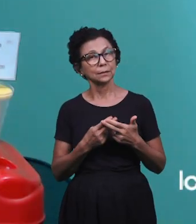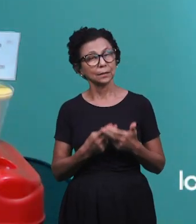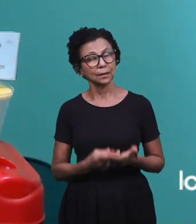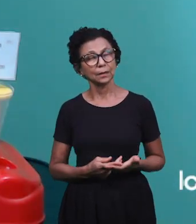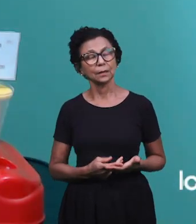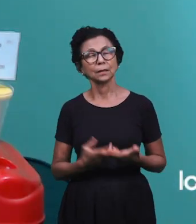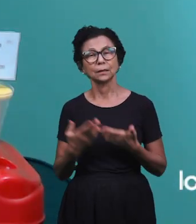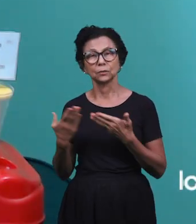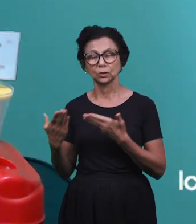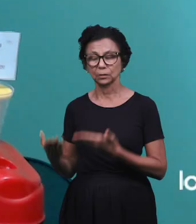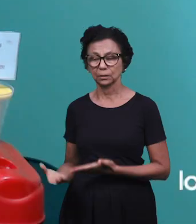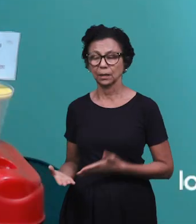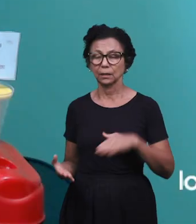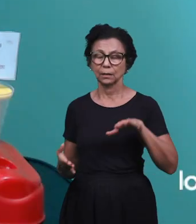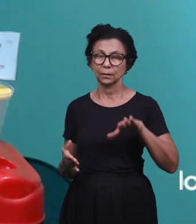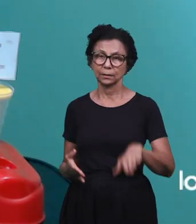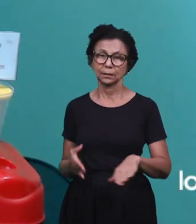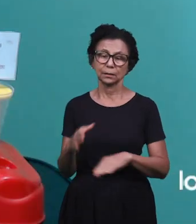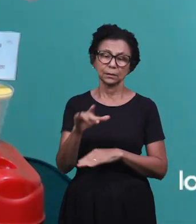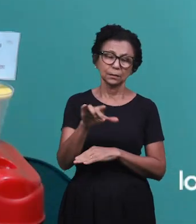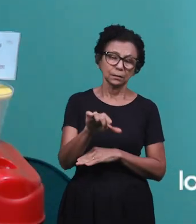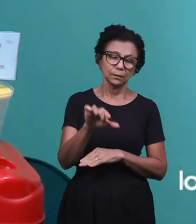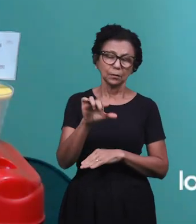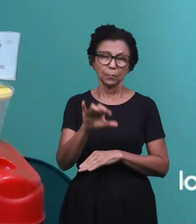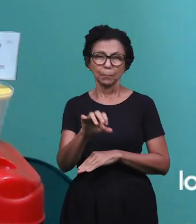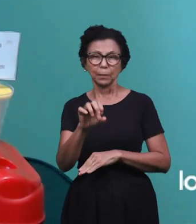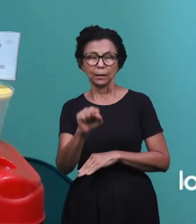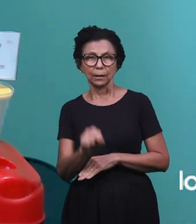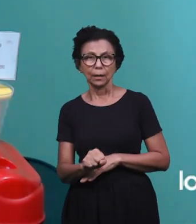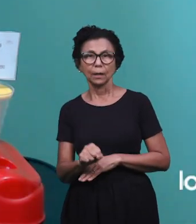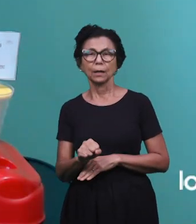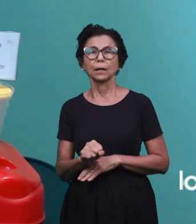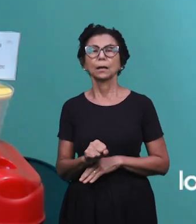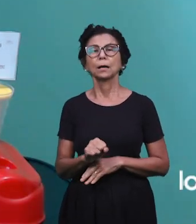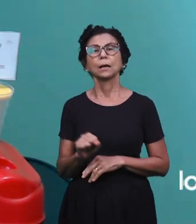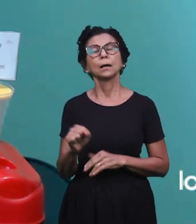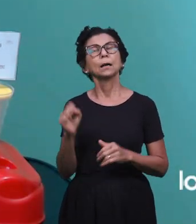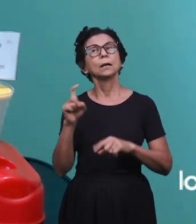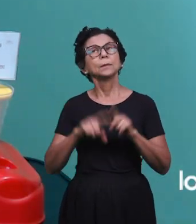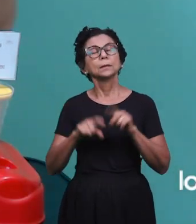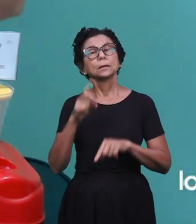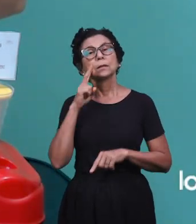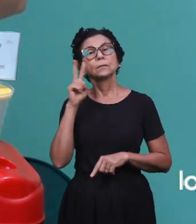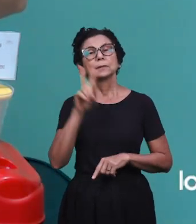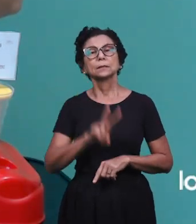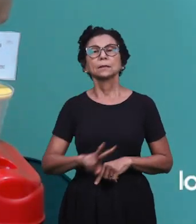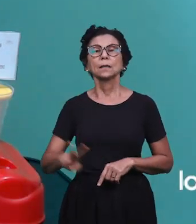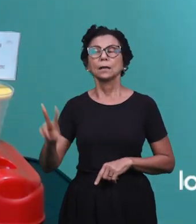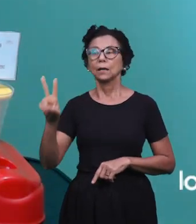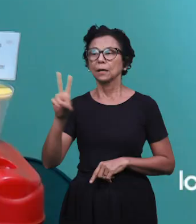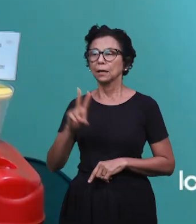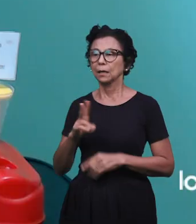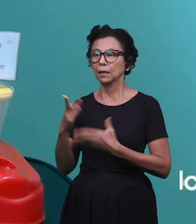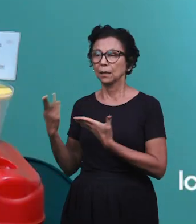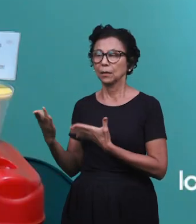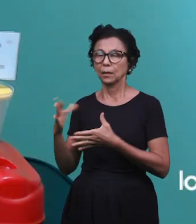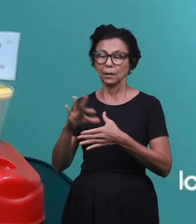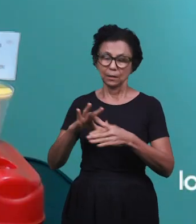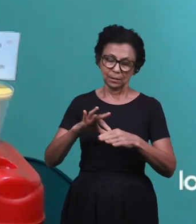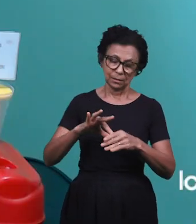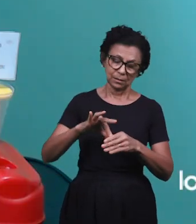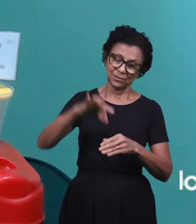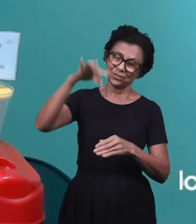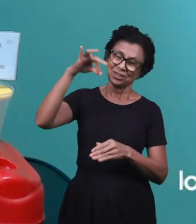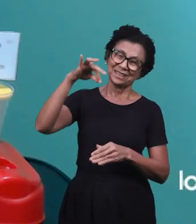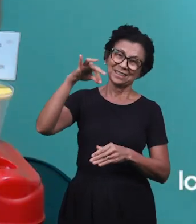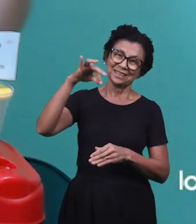ela ali utilize, né? Procure um material visualmente, abra, né? Tire ali a informação